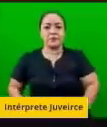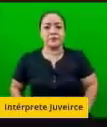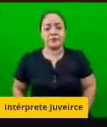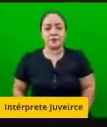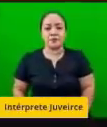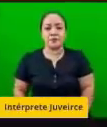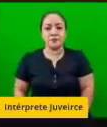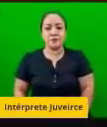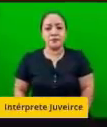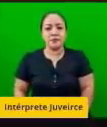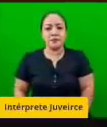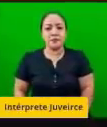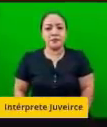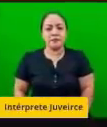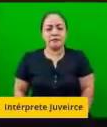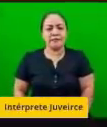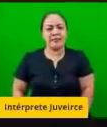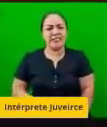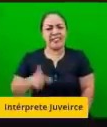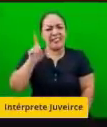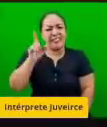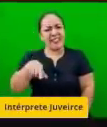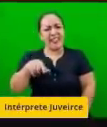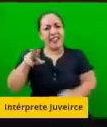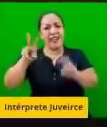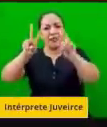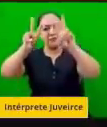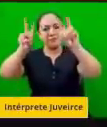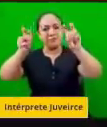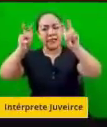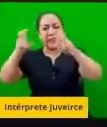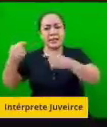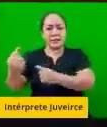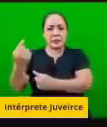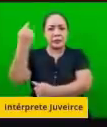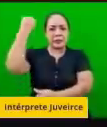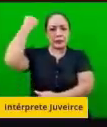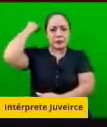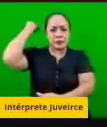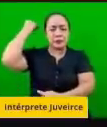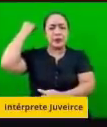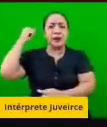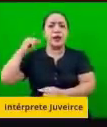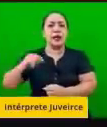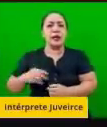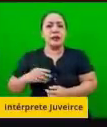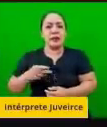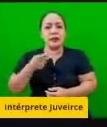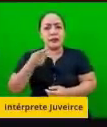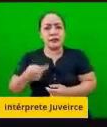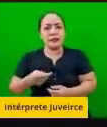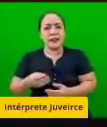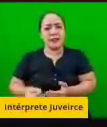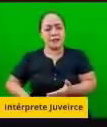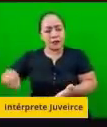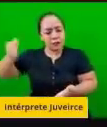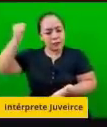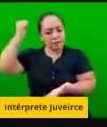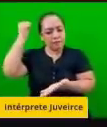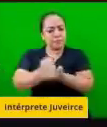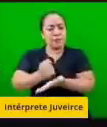Essa colocação, ela é daquela época, né? E ela vem para legitimar as